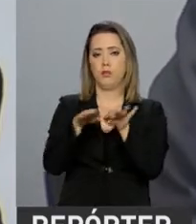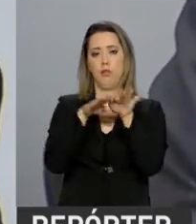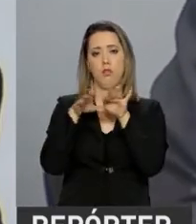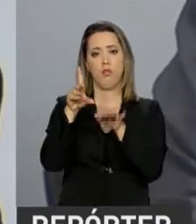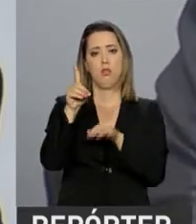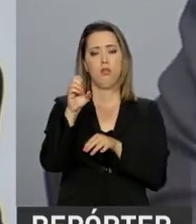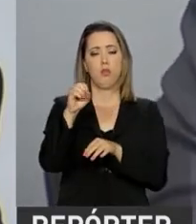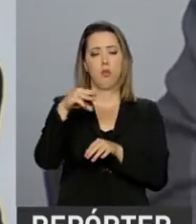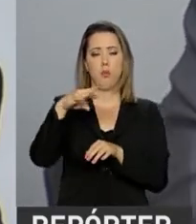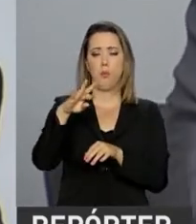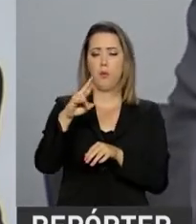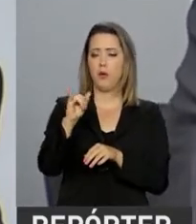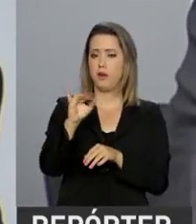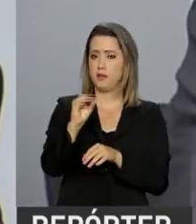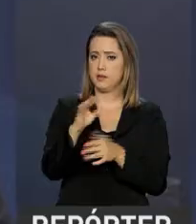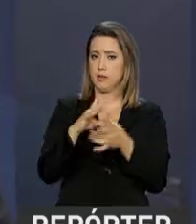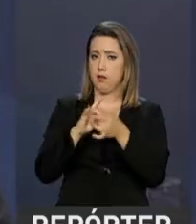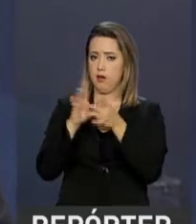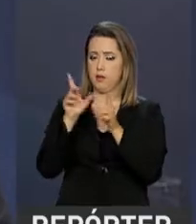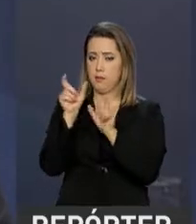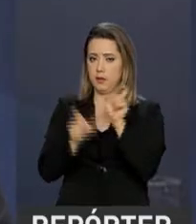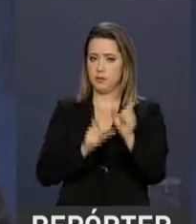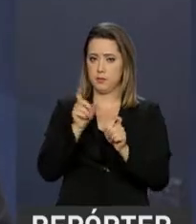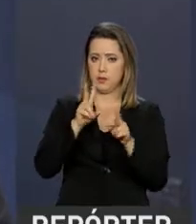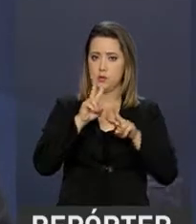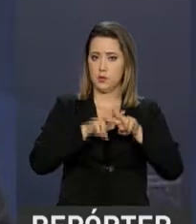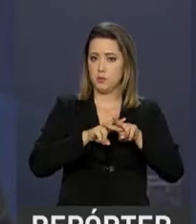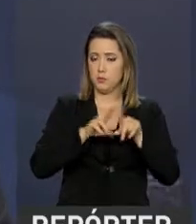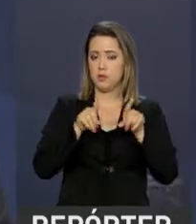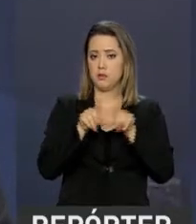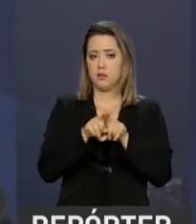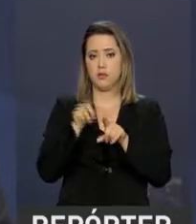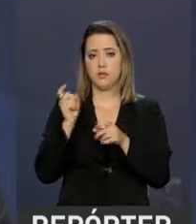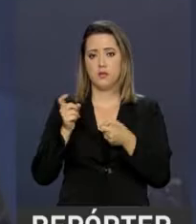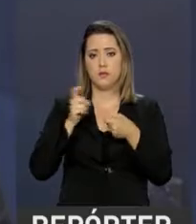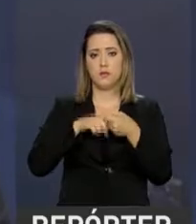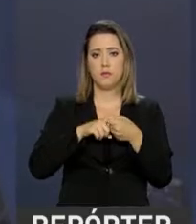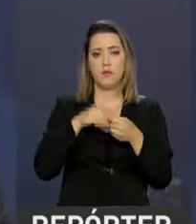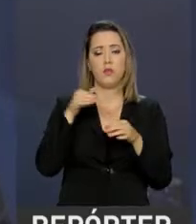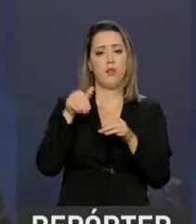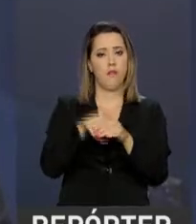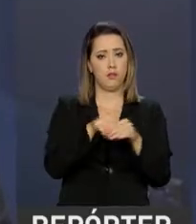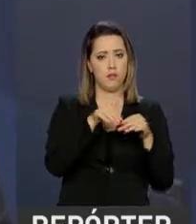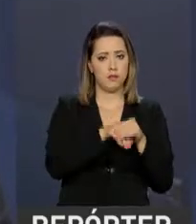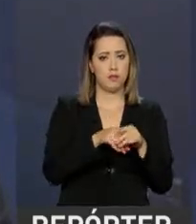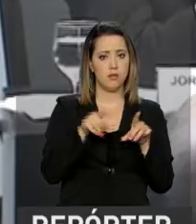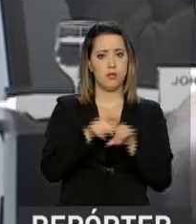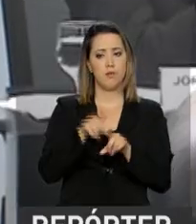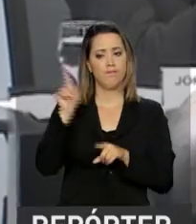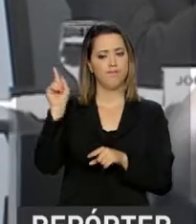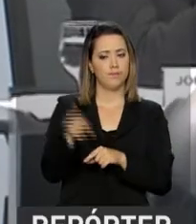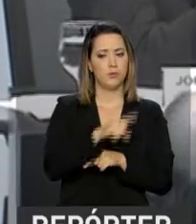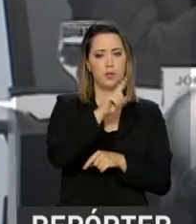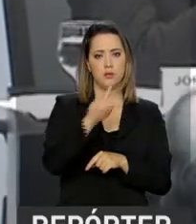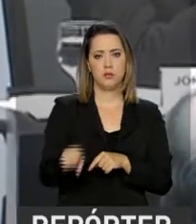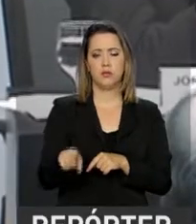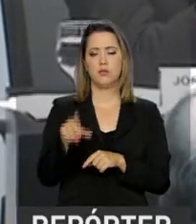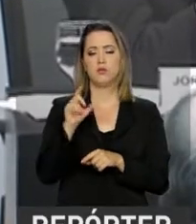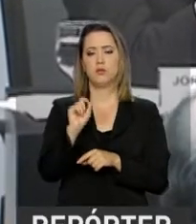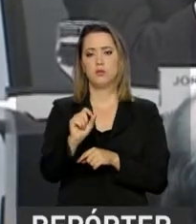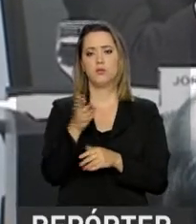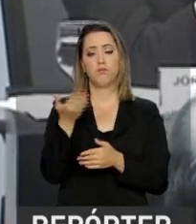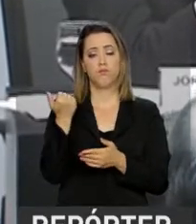a restauração das competências do Poder Legislativo, a retomada do calendário eleitoral e a anulação da Assembleia